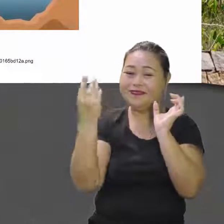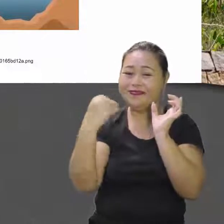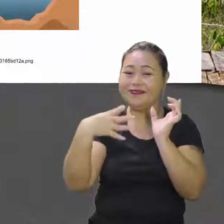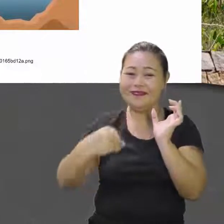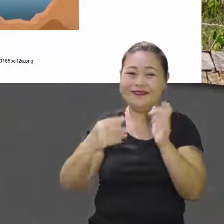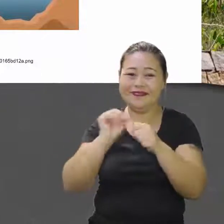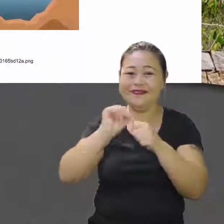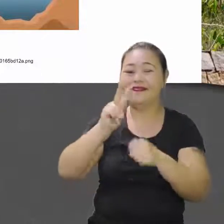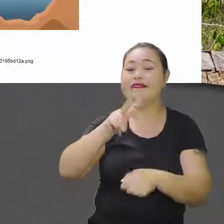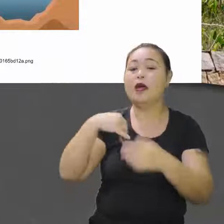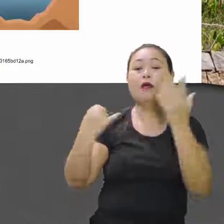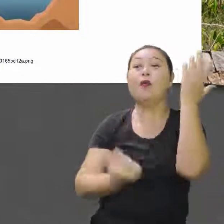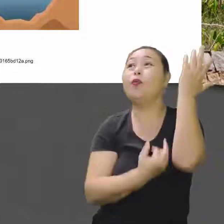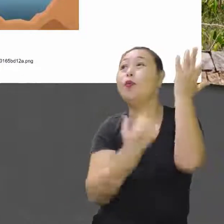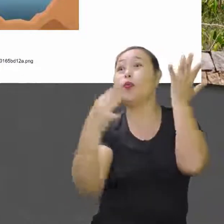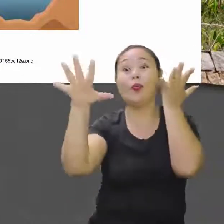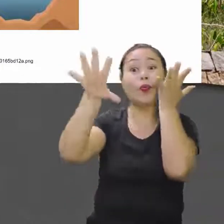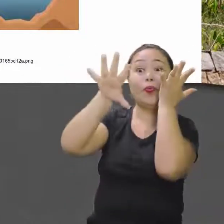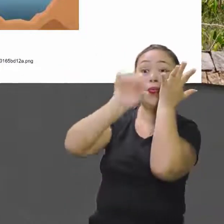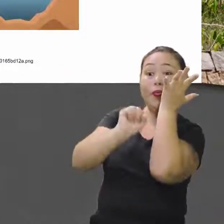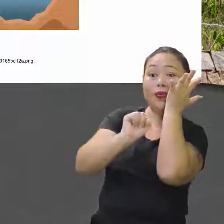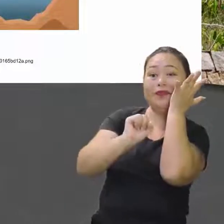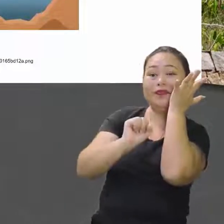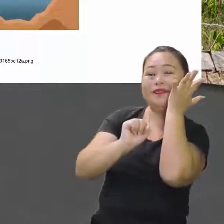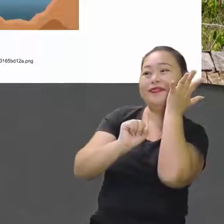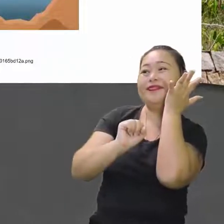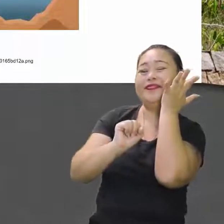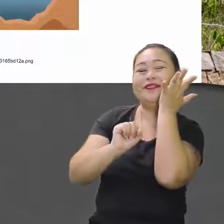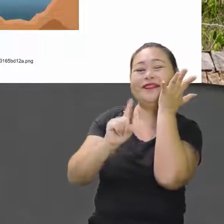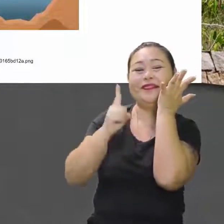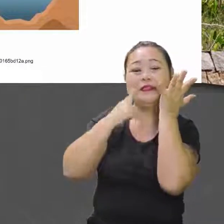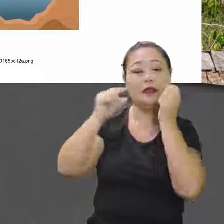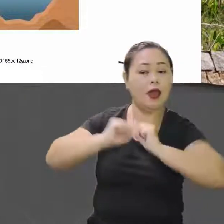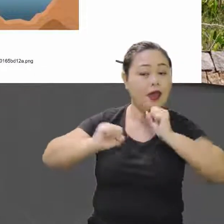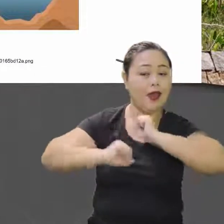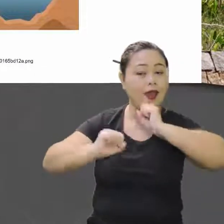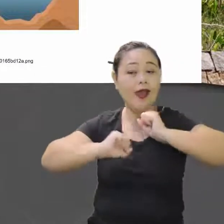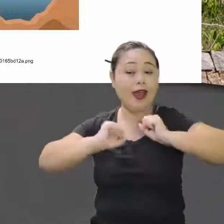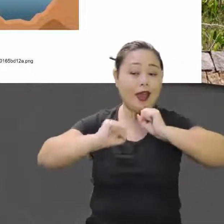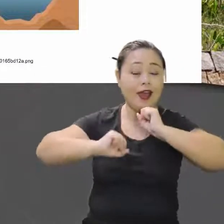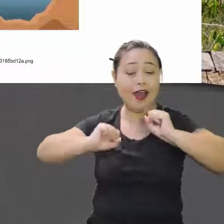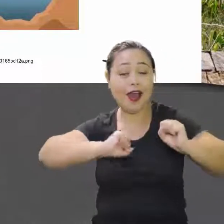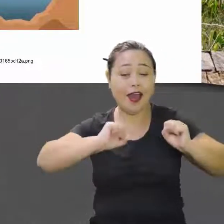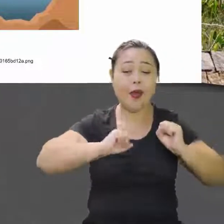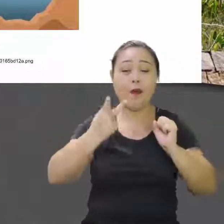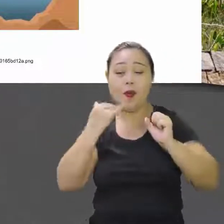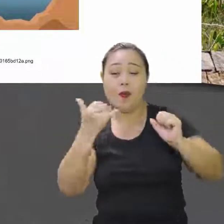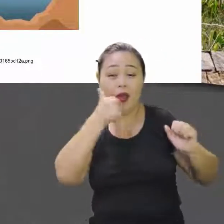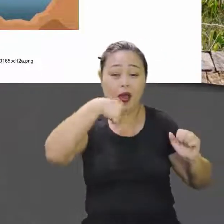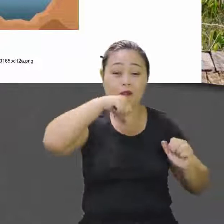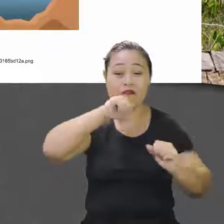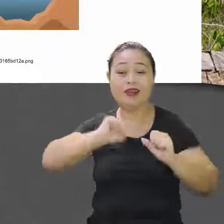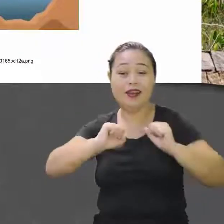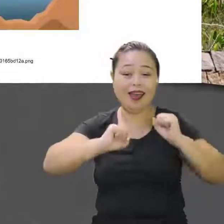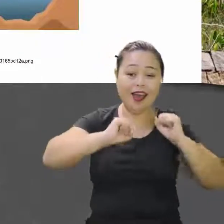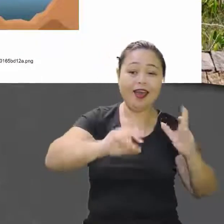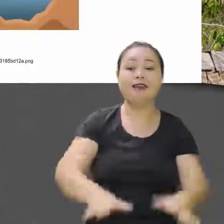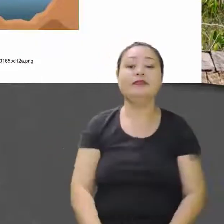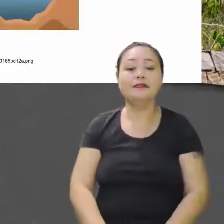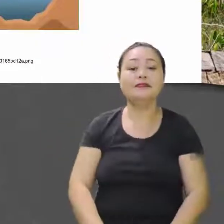Vem cá, evapotranspiração. Ele sai com a riqueza. Vem, papai, papai, mamãe.